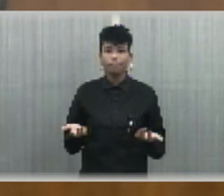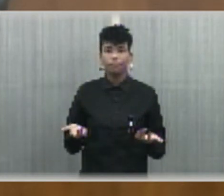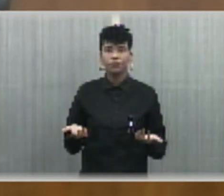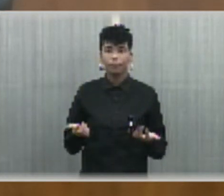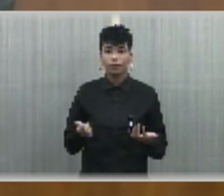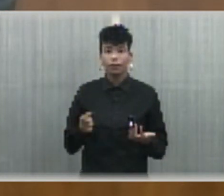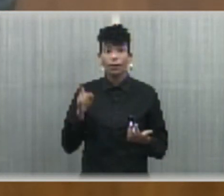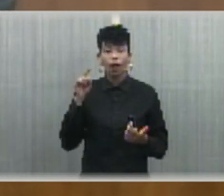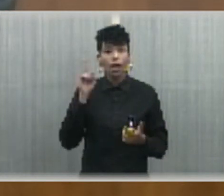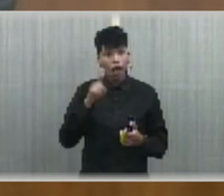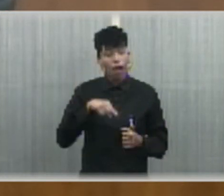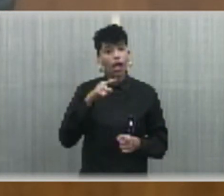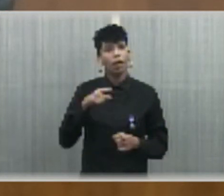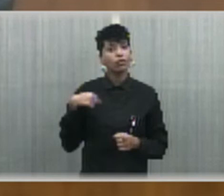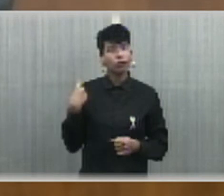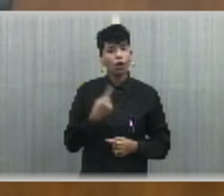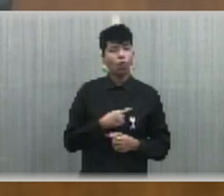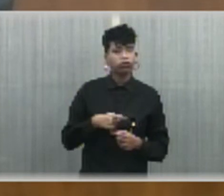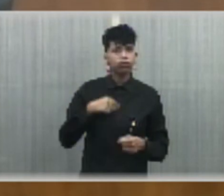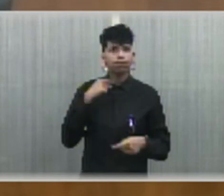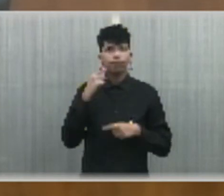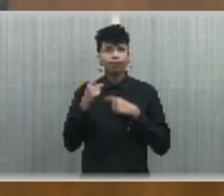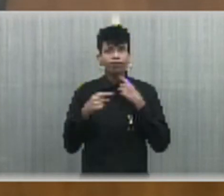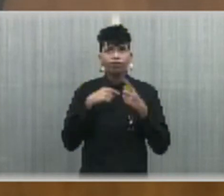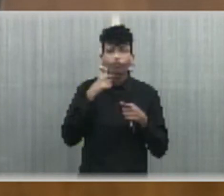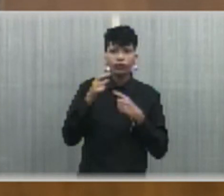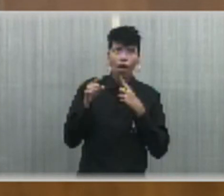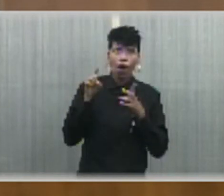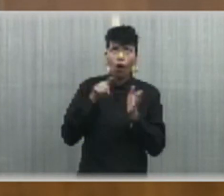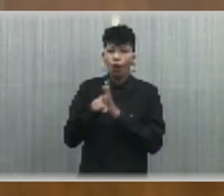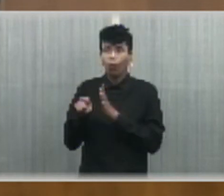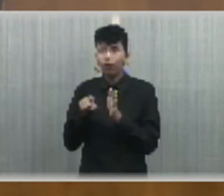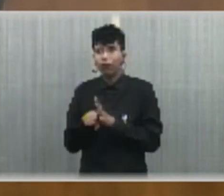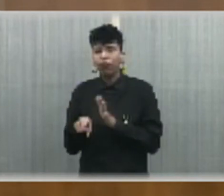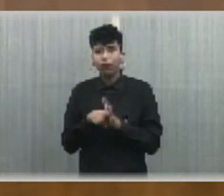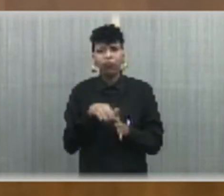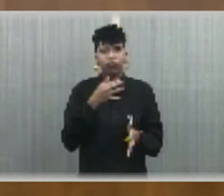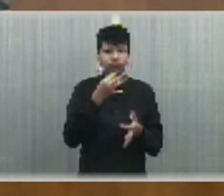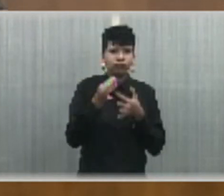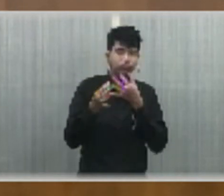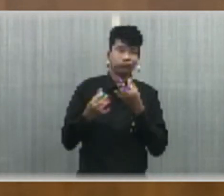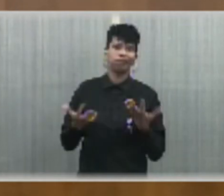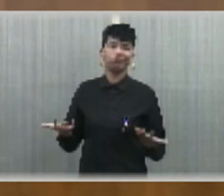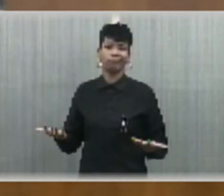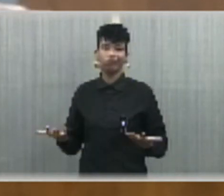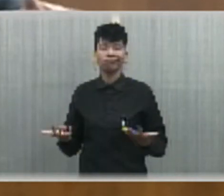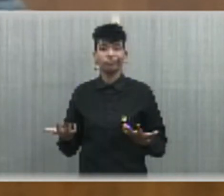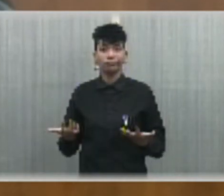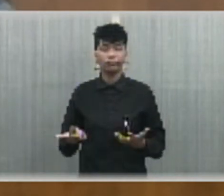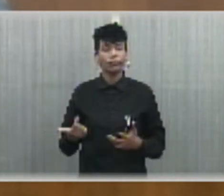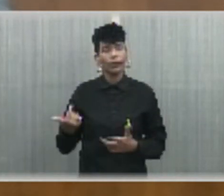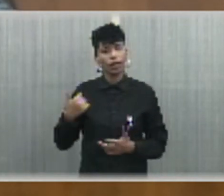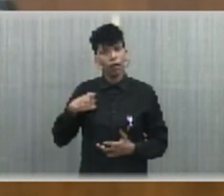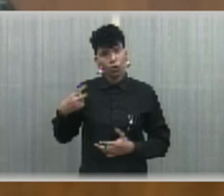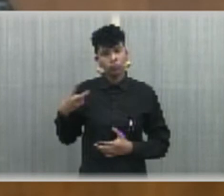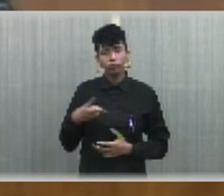É esse o questionamento. E aí, senhor presidente, para colaborar, que eu sempre venho